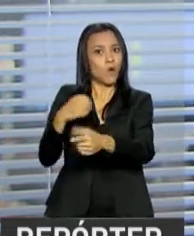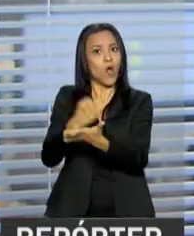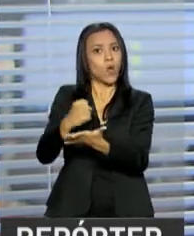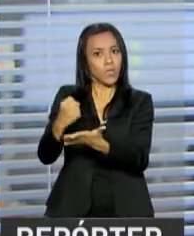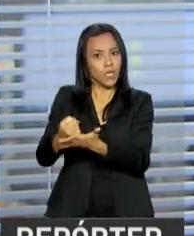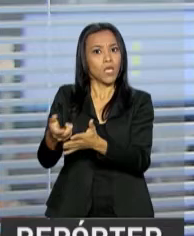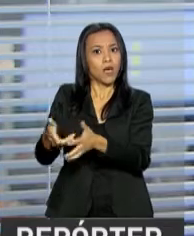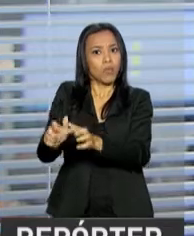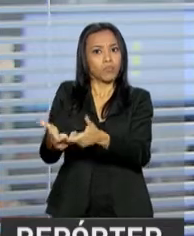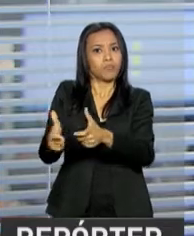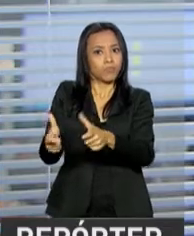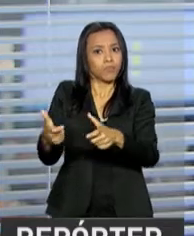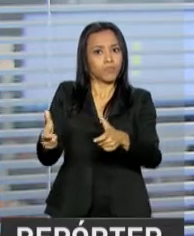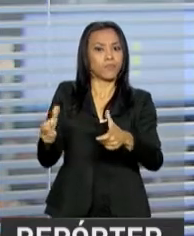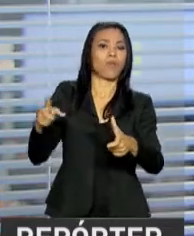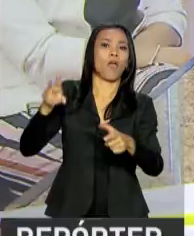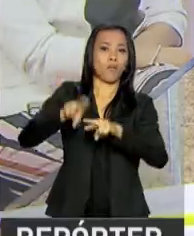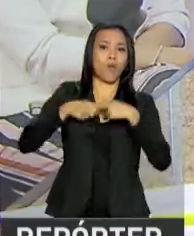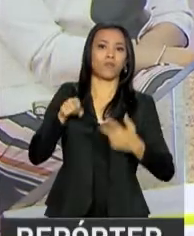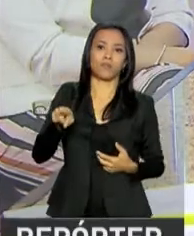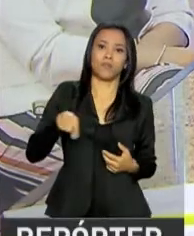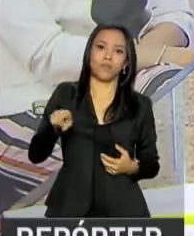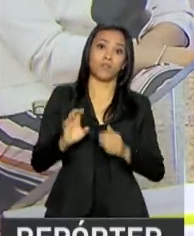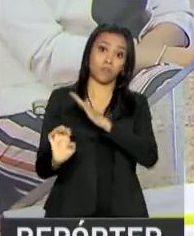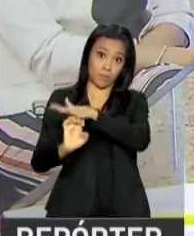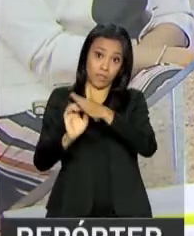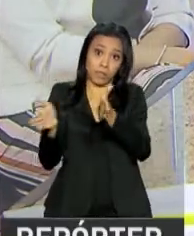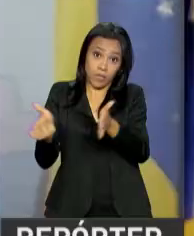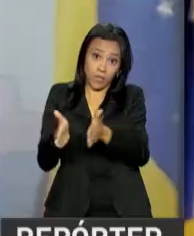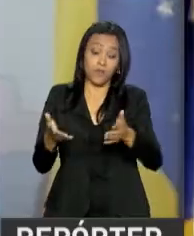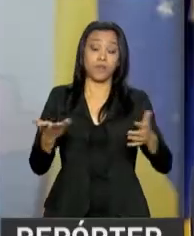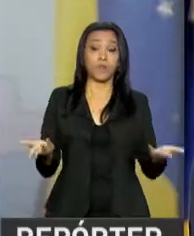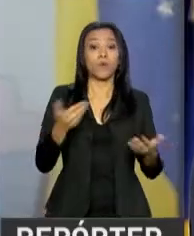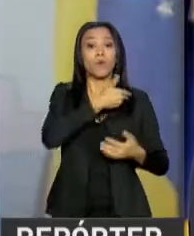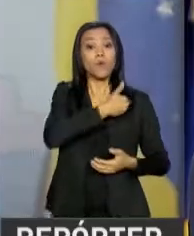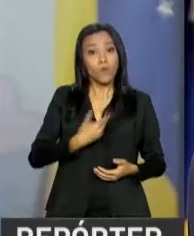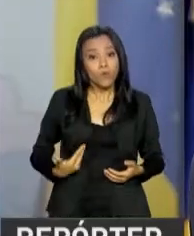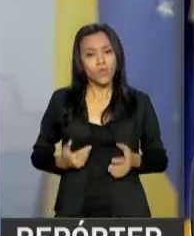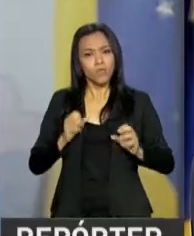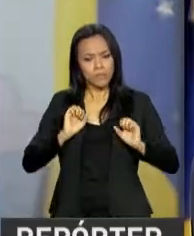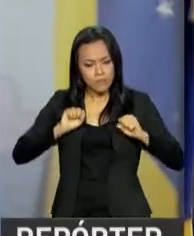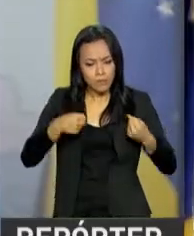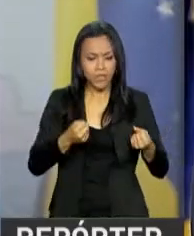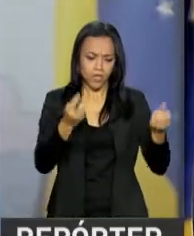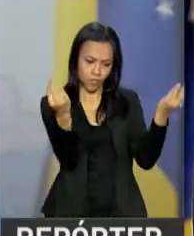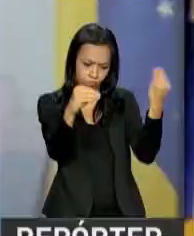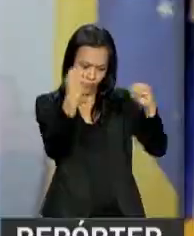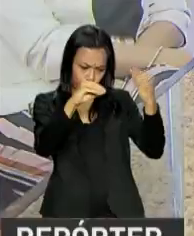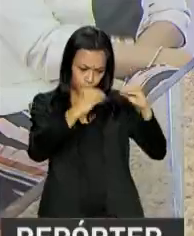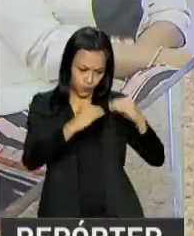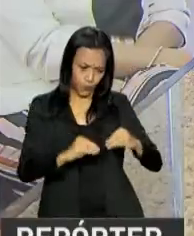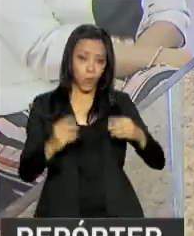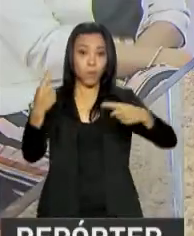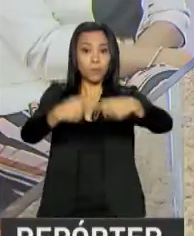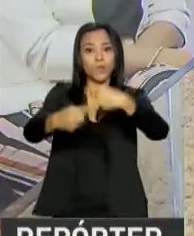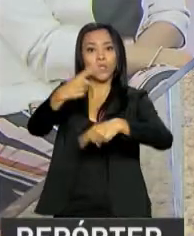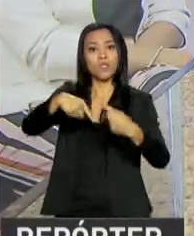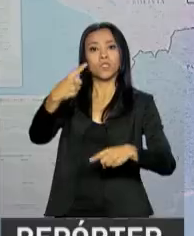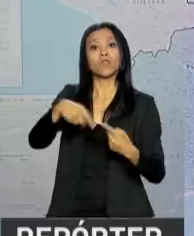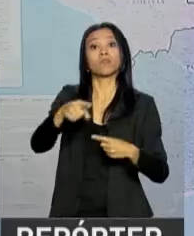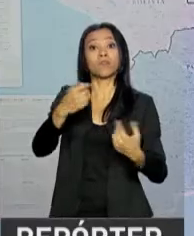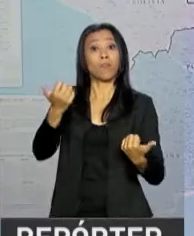na economia foram de pequenos negócios que o governo vem se empenhando em construir políticas que contribuem para a geração de